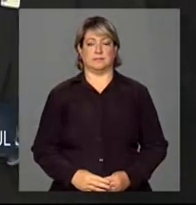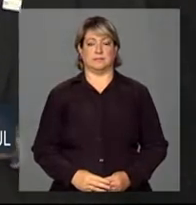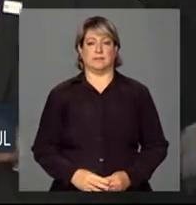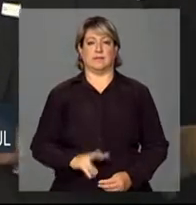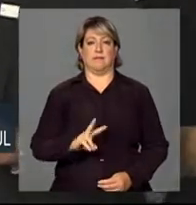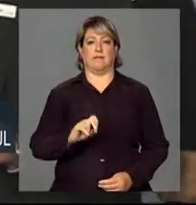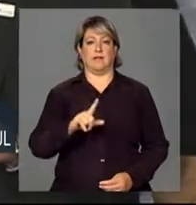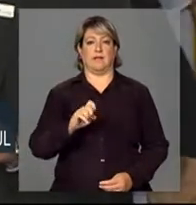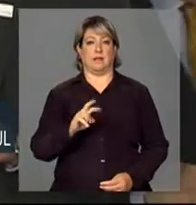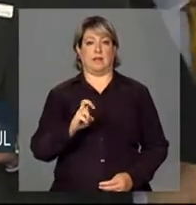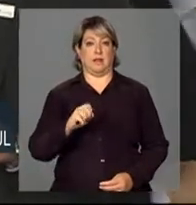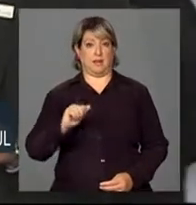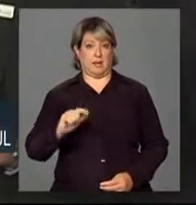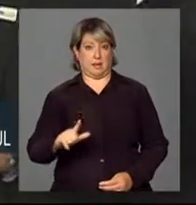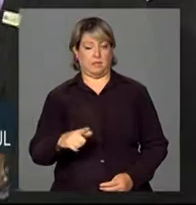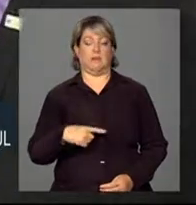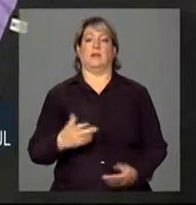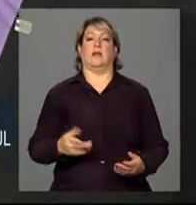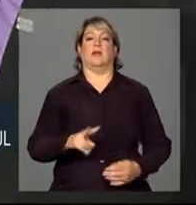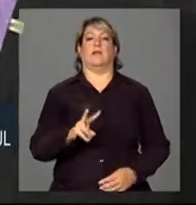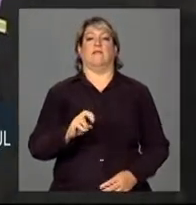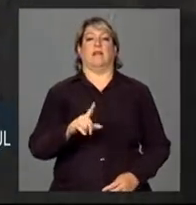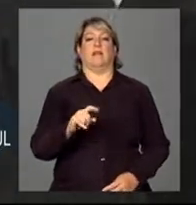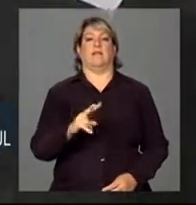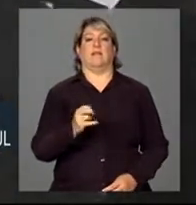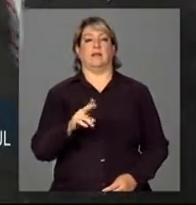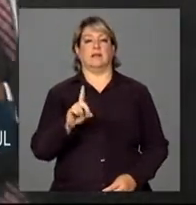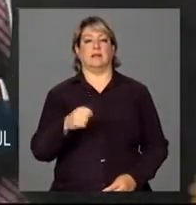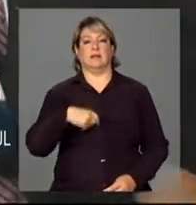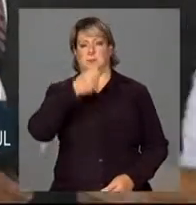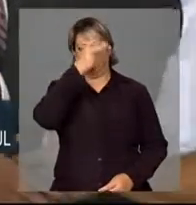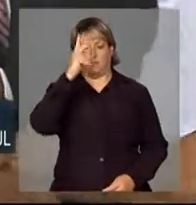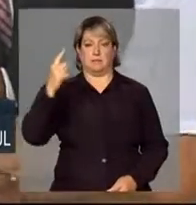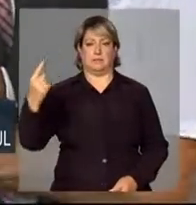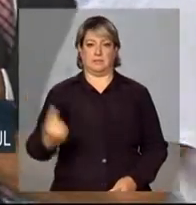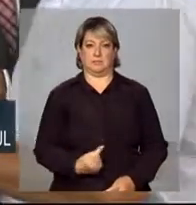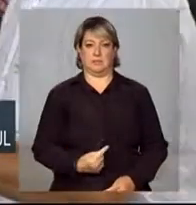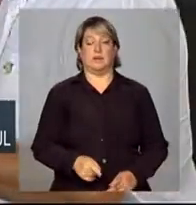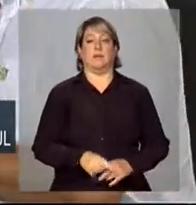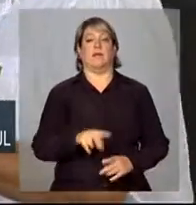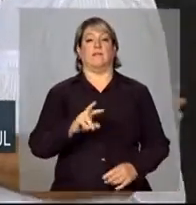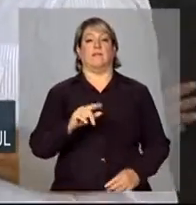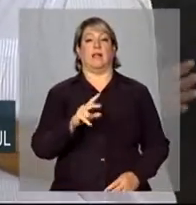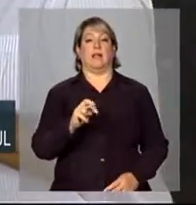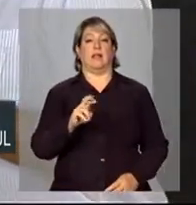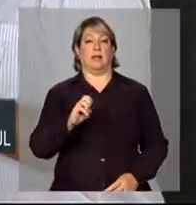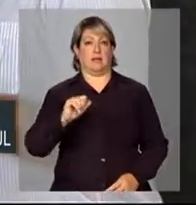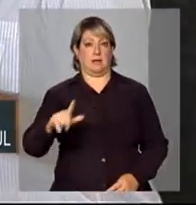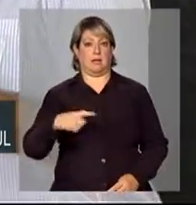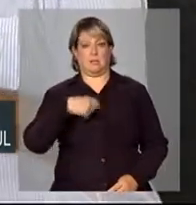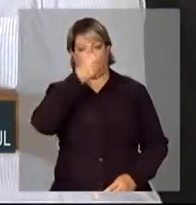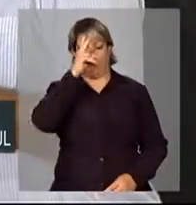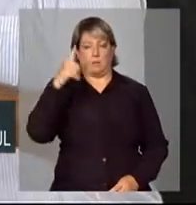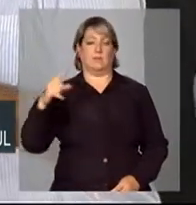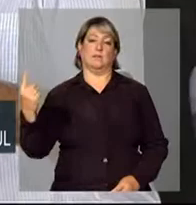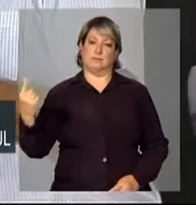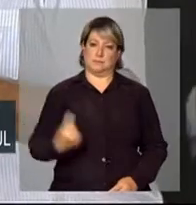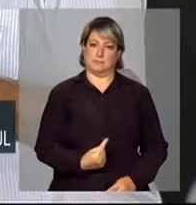Vale Real, desculpa. Vale Verde, prefeito Ricardo André de Azeredo. Vale Real, prefeito André de Azeredo.